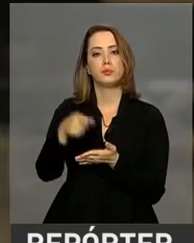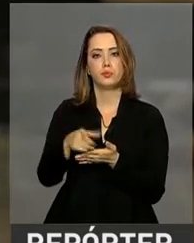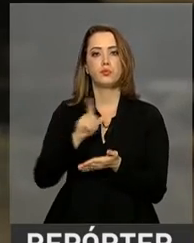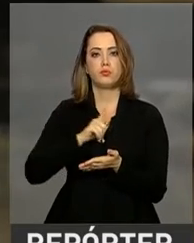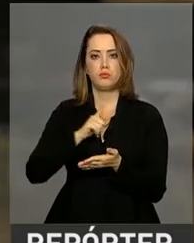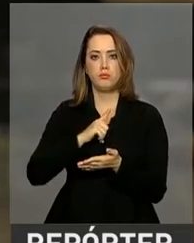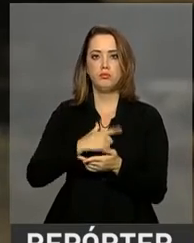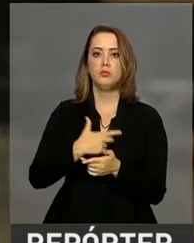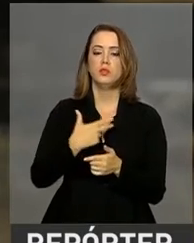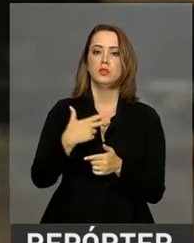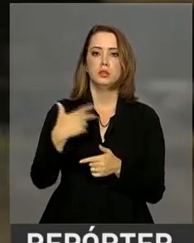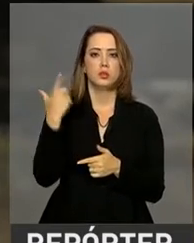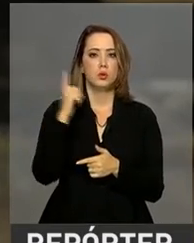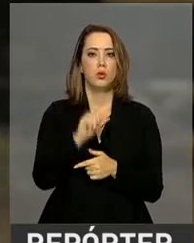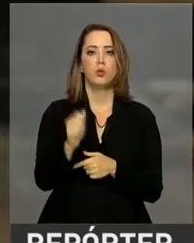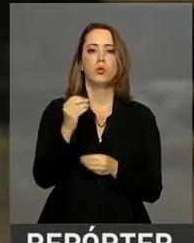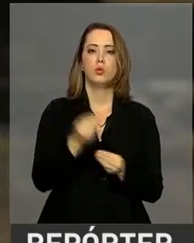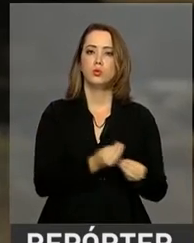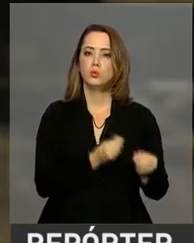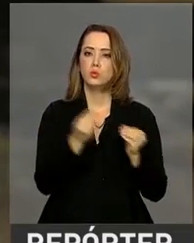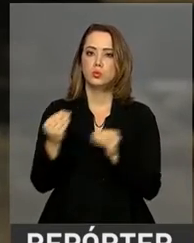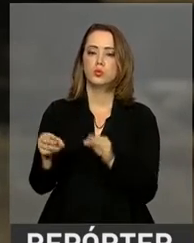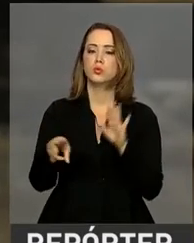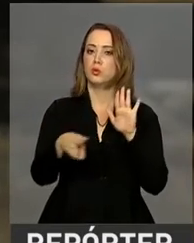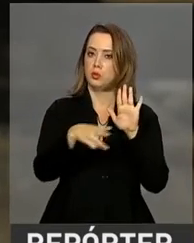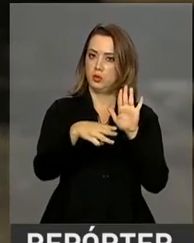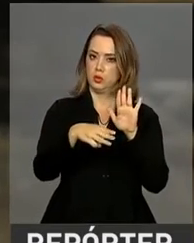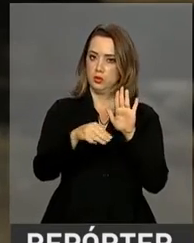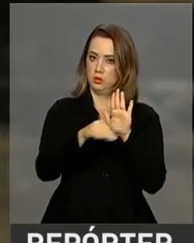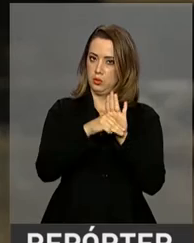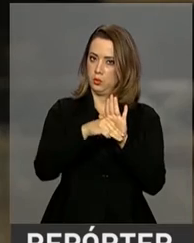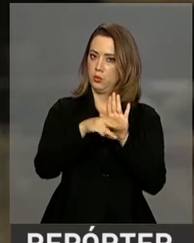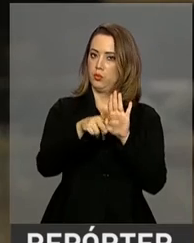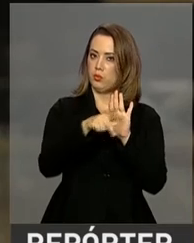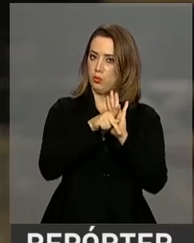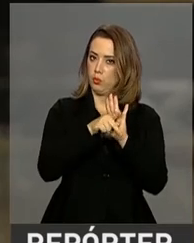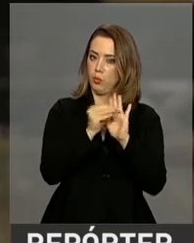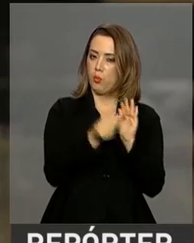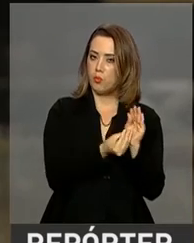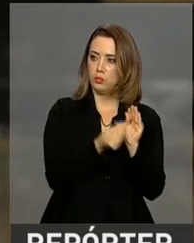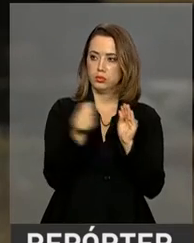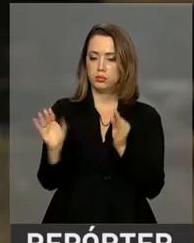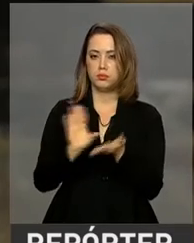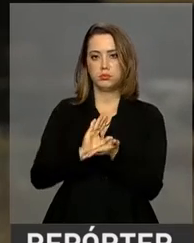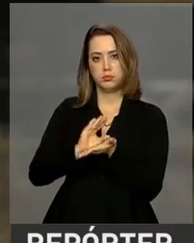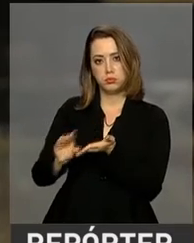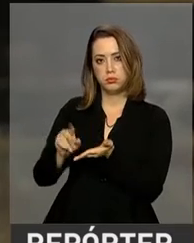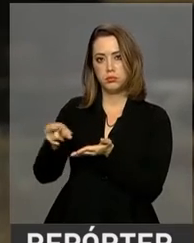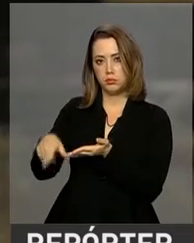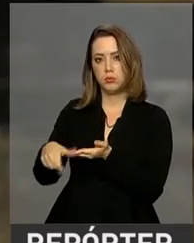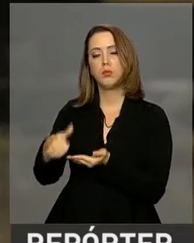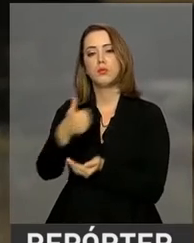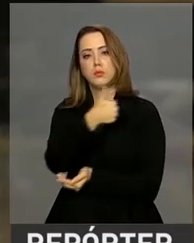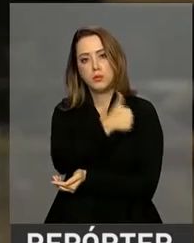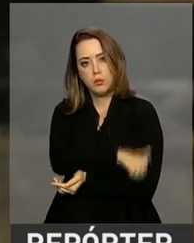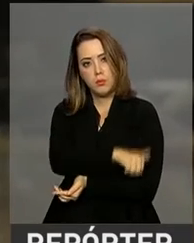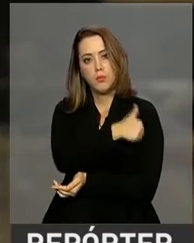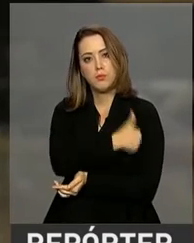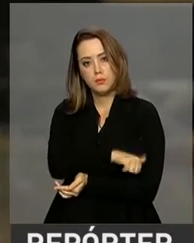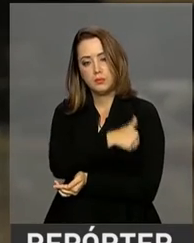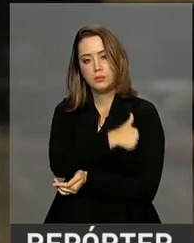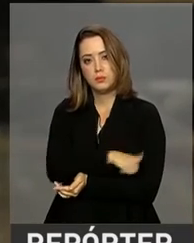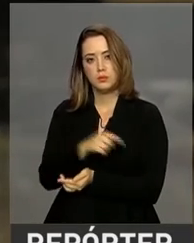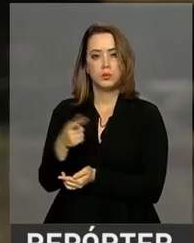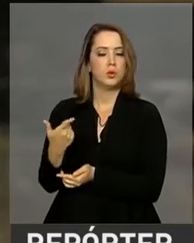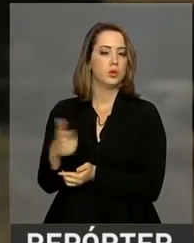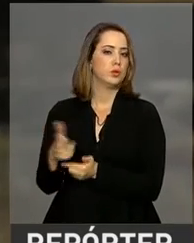com a medida provisória repassando um valor grande ao Rio de Janeiro para solucionar o problema financeiro,